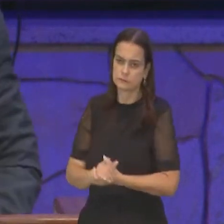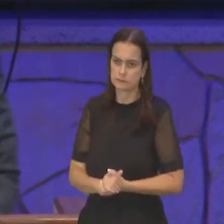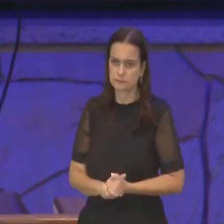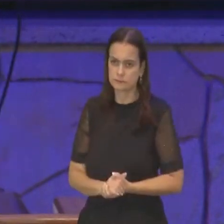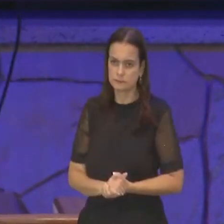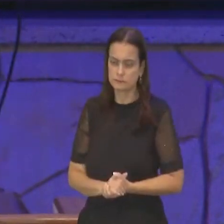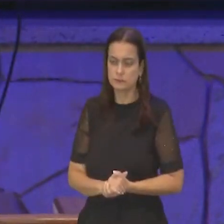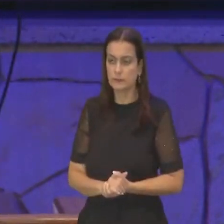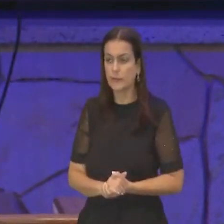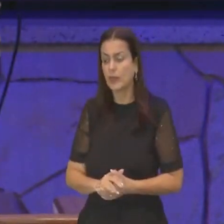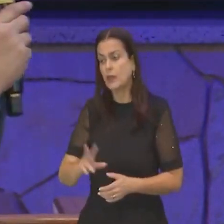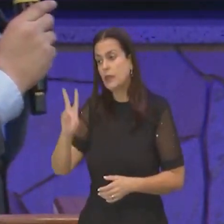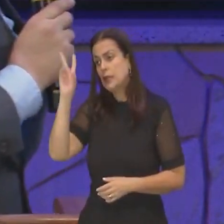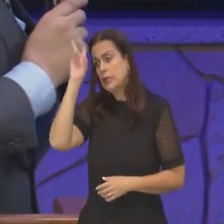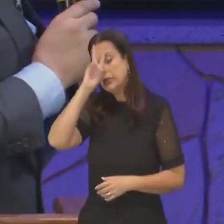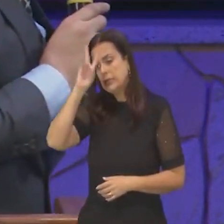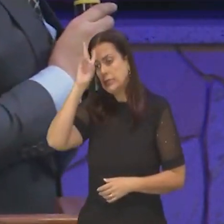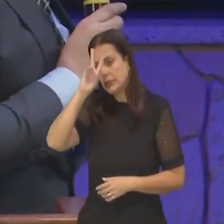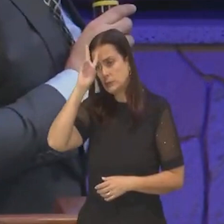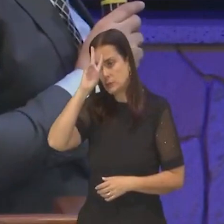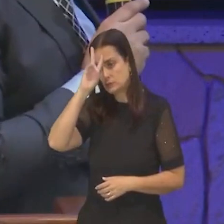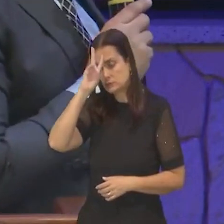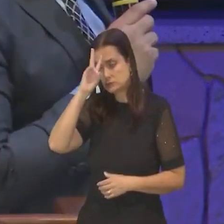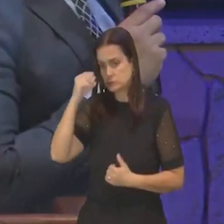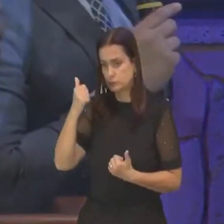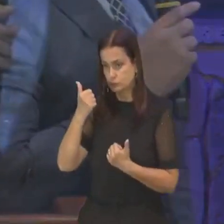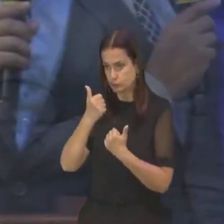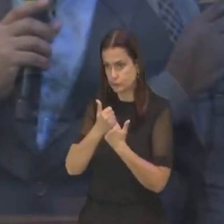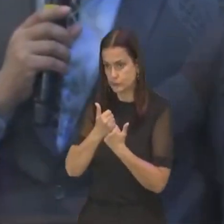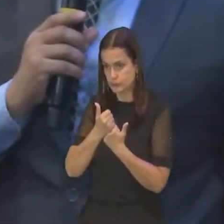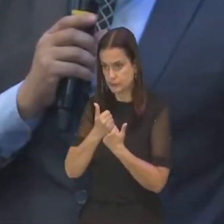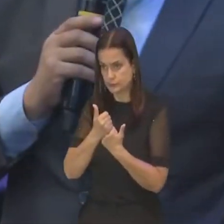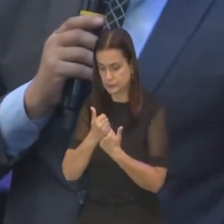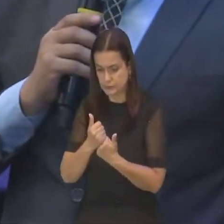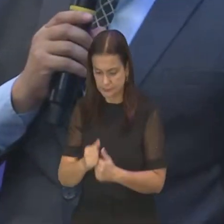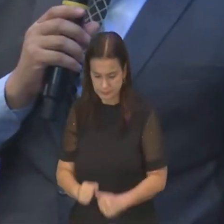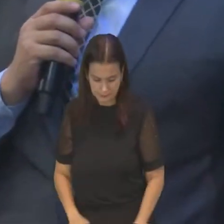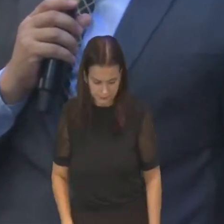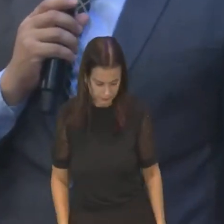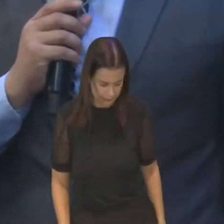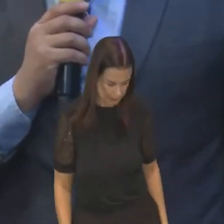Me recordo uma vez uma mulher sentada num ponto de ônibus.